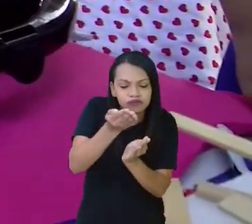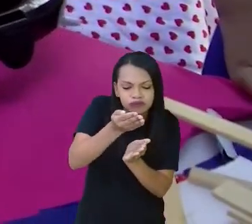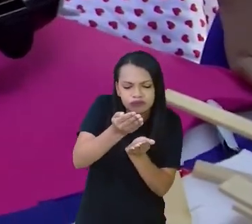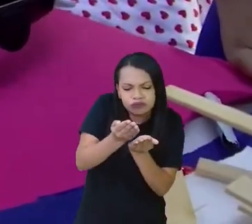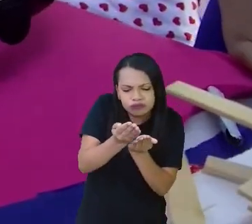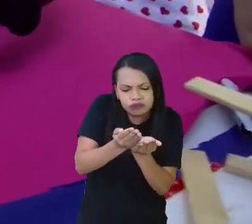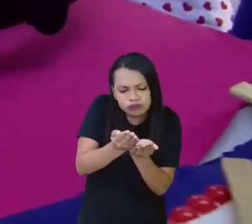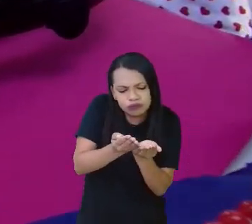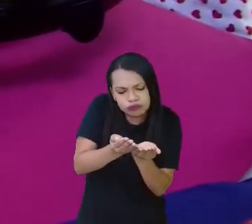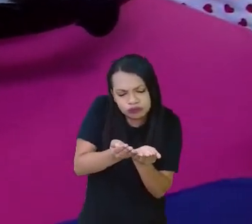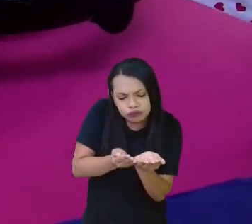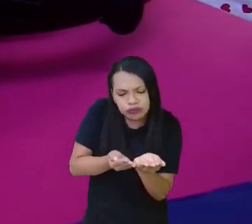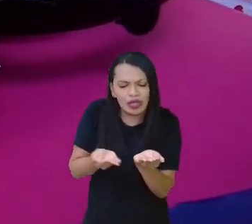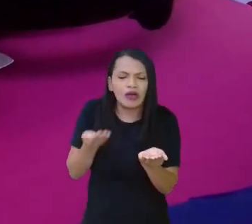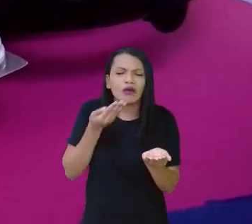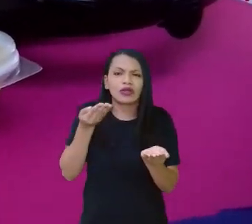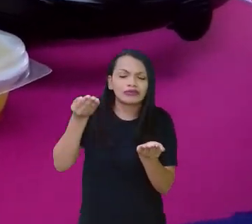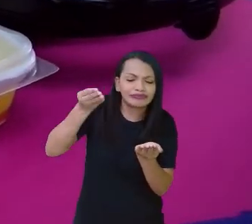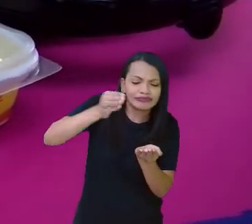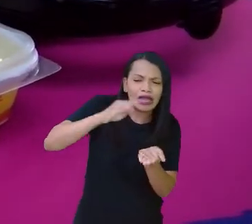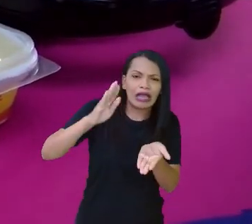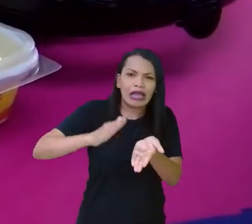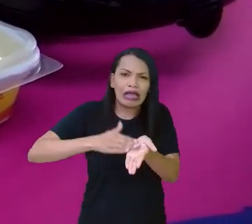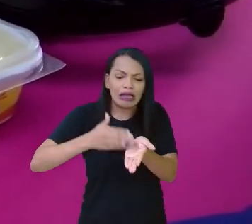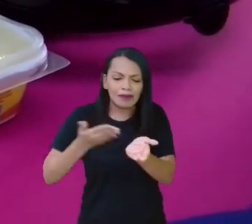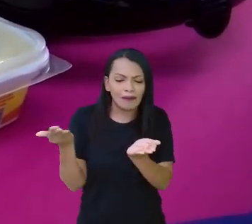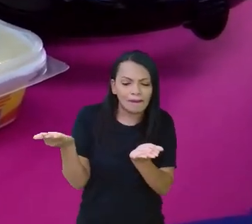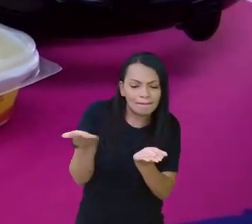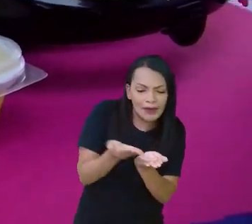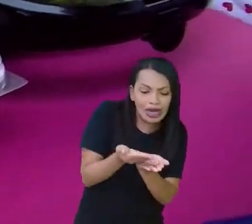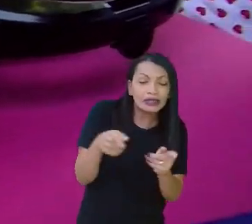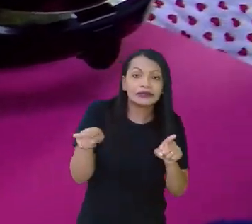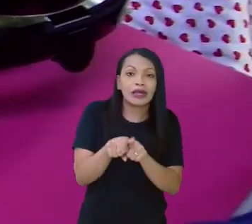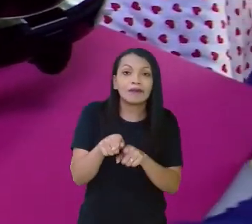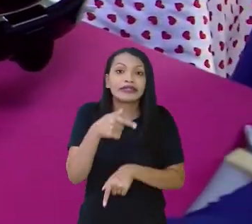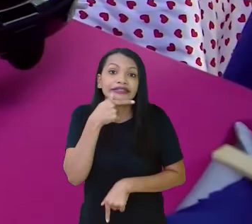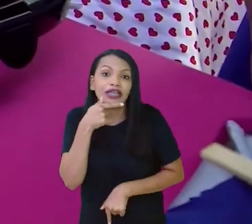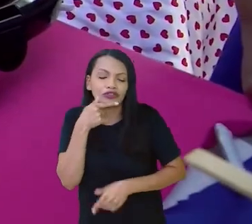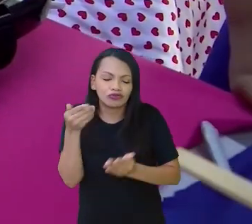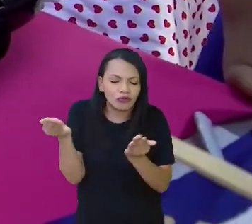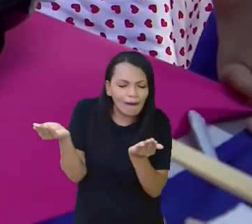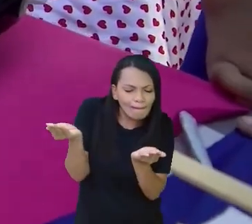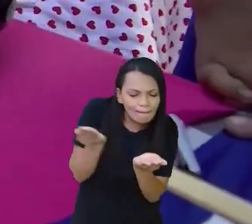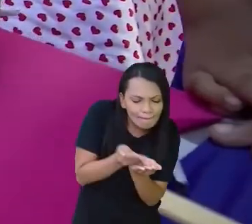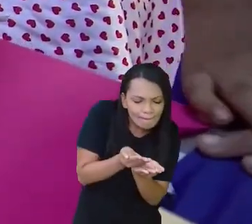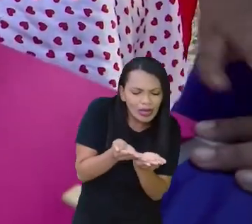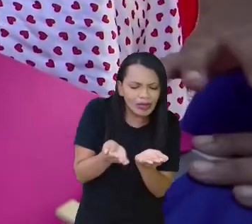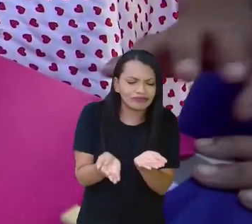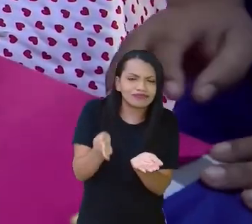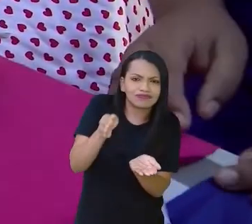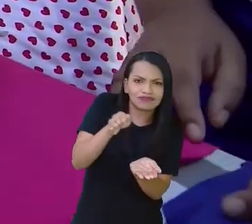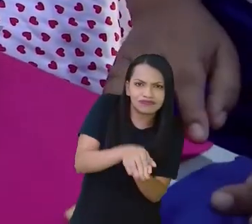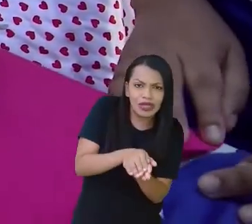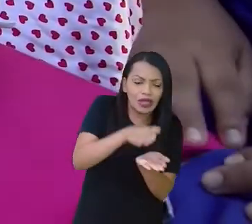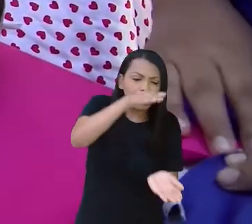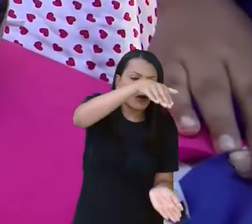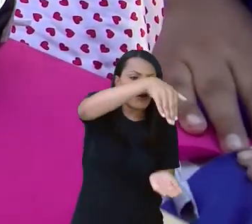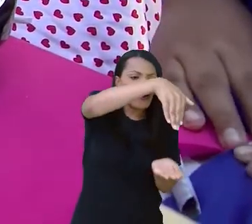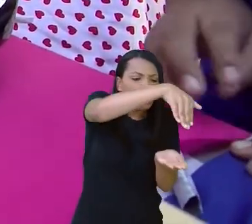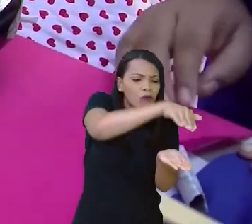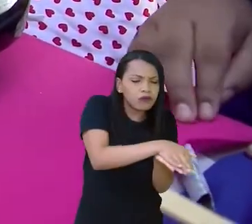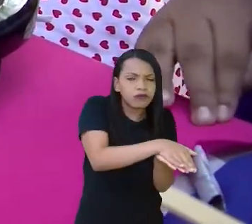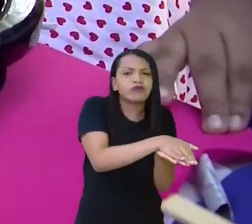Eu coloquei requeijão e queijo. Você coloca numa sanduicheira.